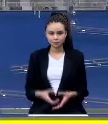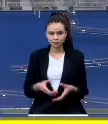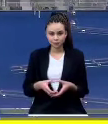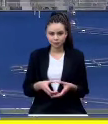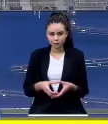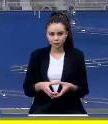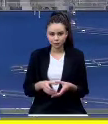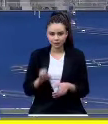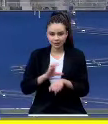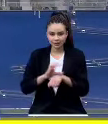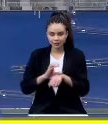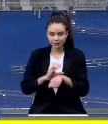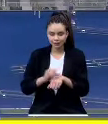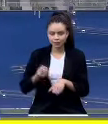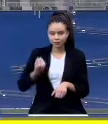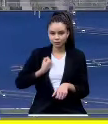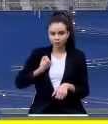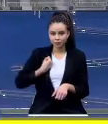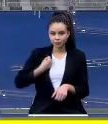Bola cinza, número